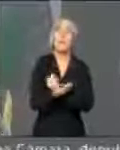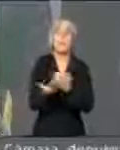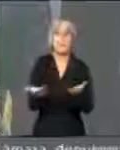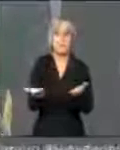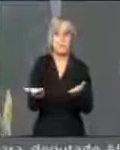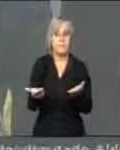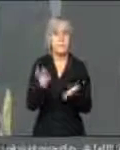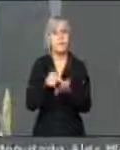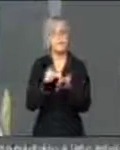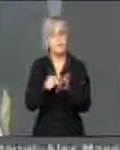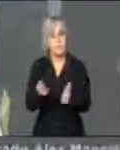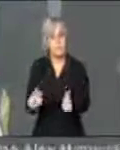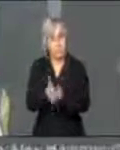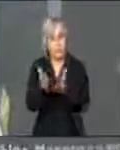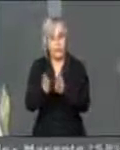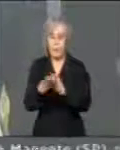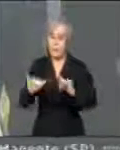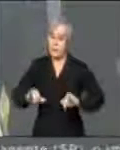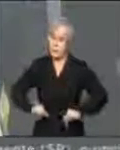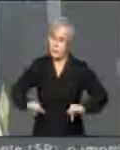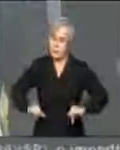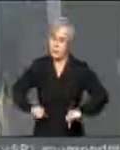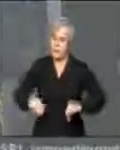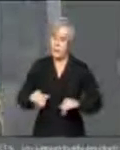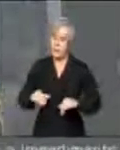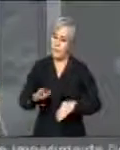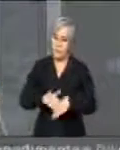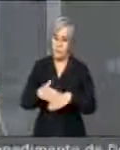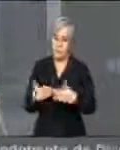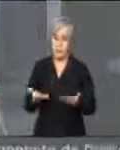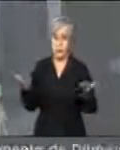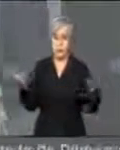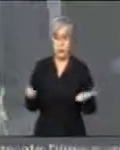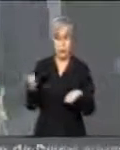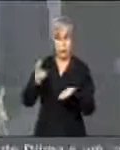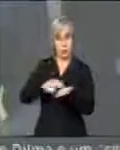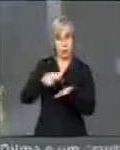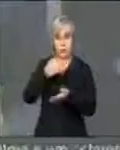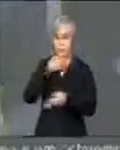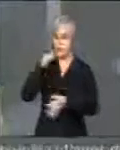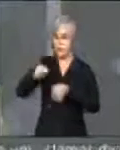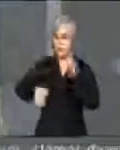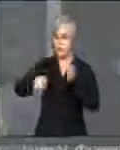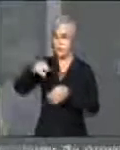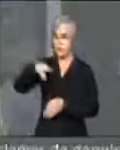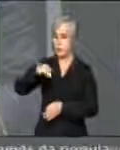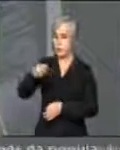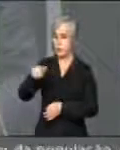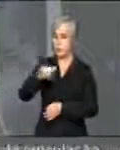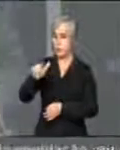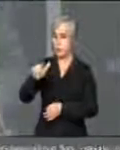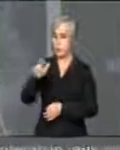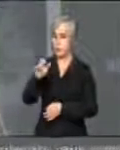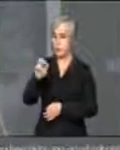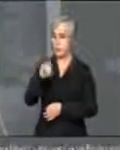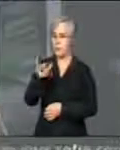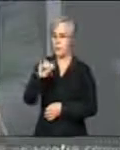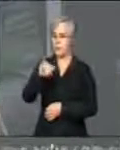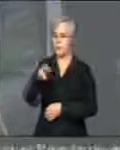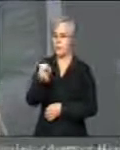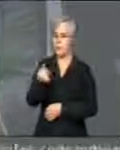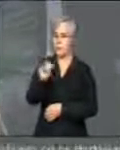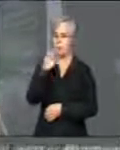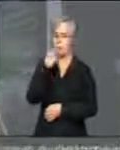Certamente os pobres, os mártires da corrupção. E hoje de manhã, o jurista Miguel Reale Júnior dizia aqui, nessa